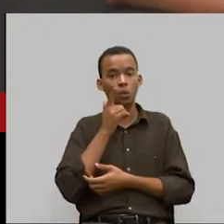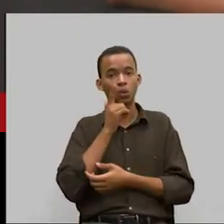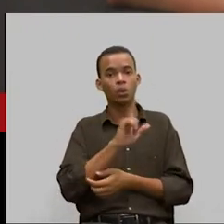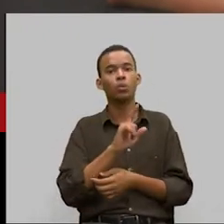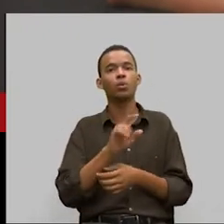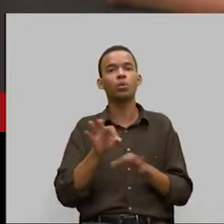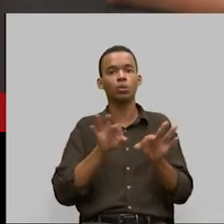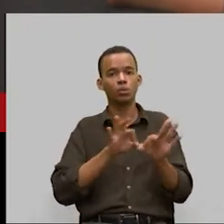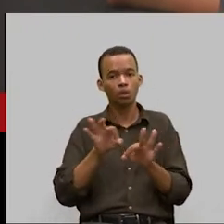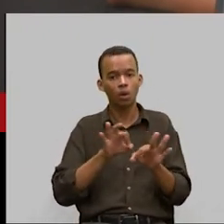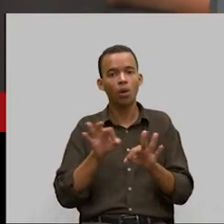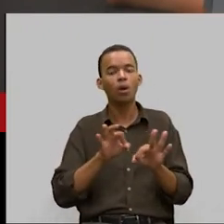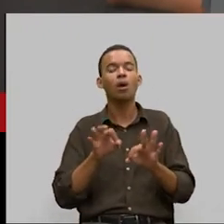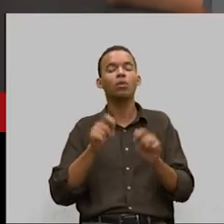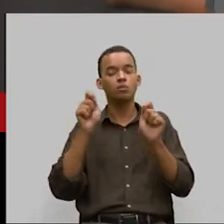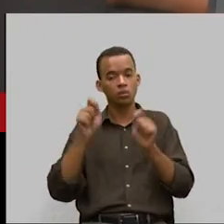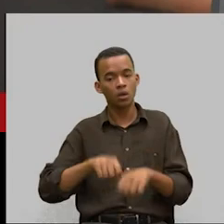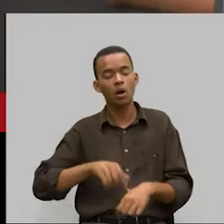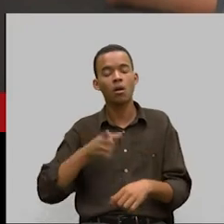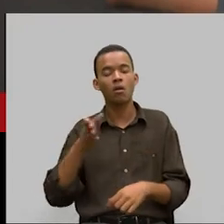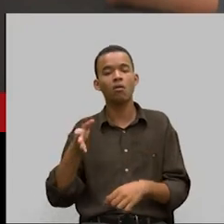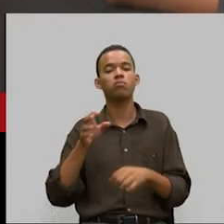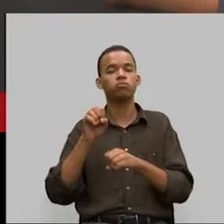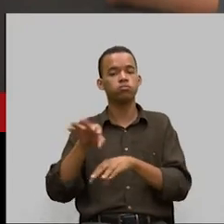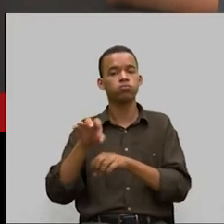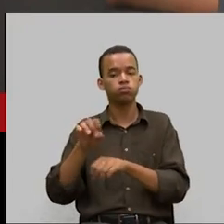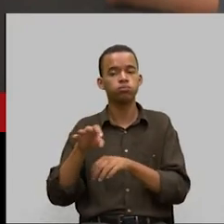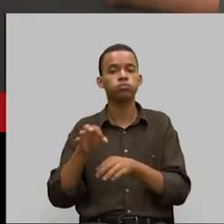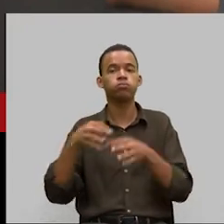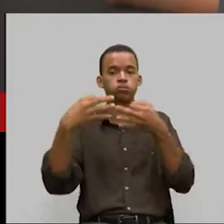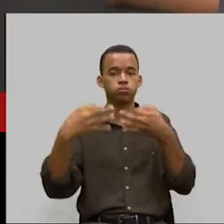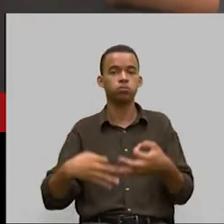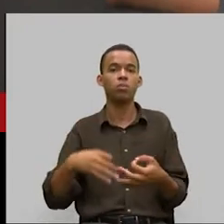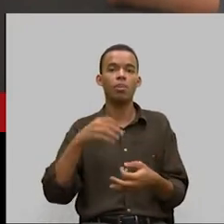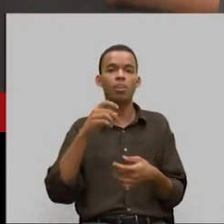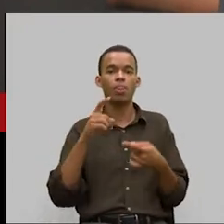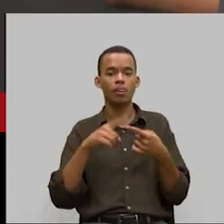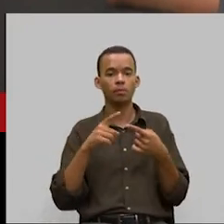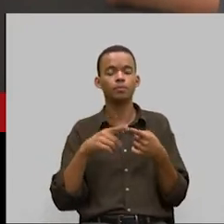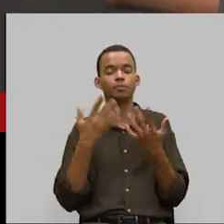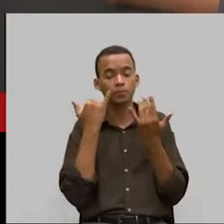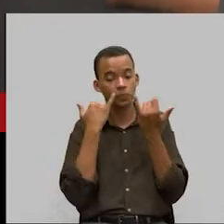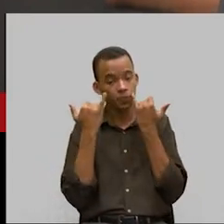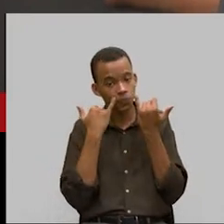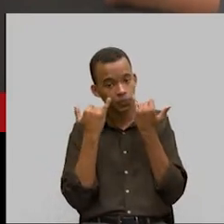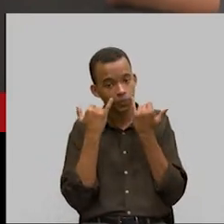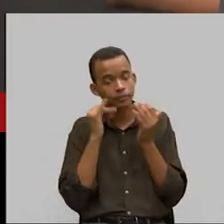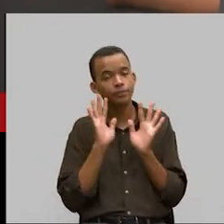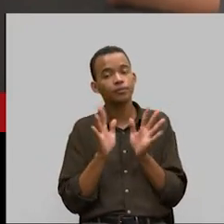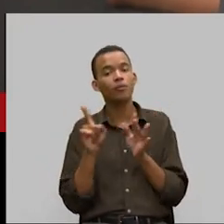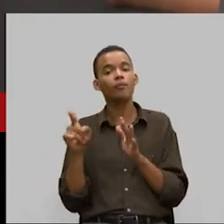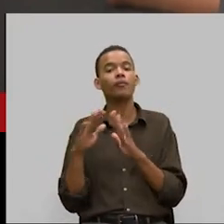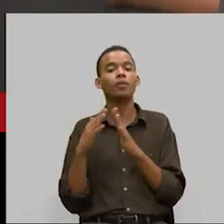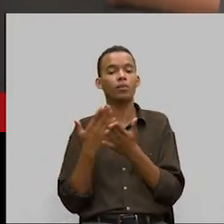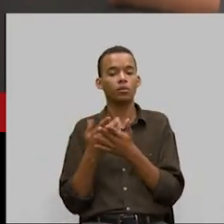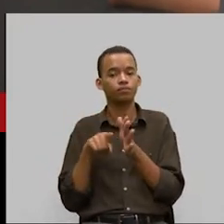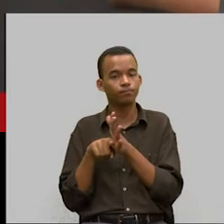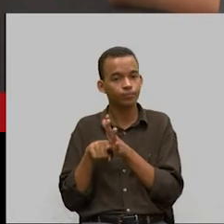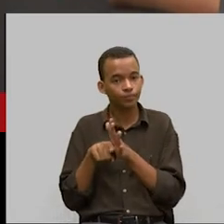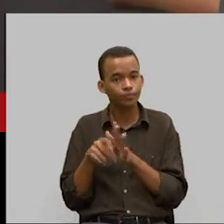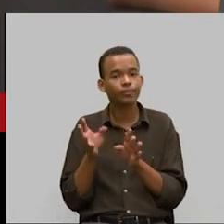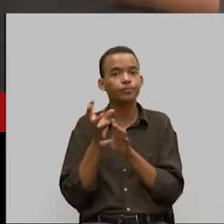sistema de educação isso pressupõe ter ter dados sobre as escolas Quantas